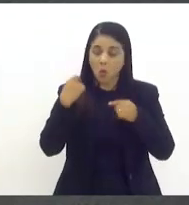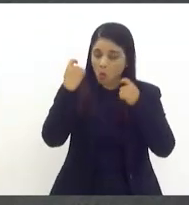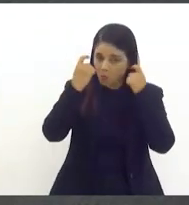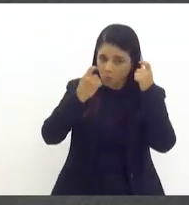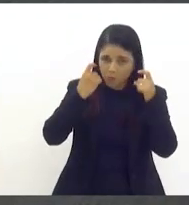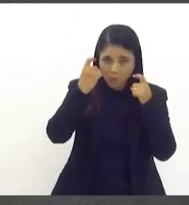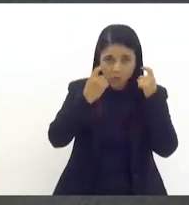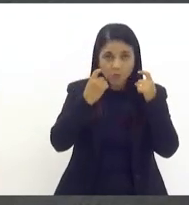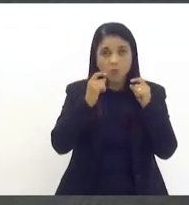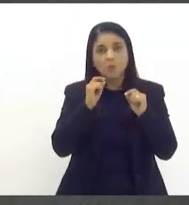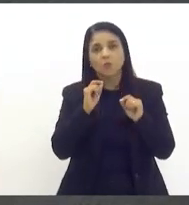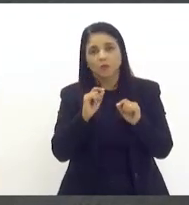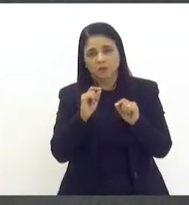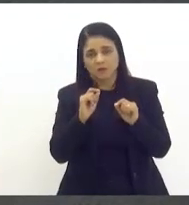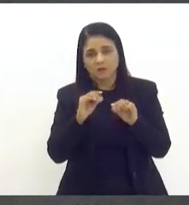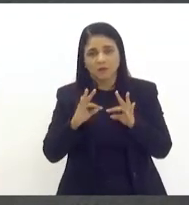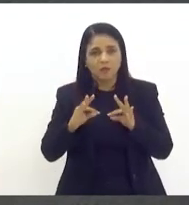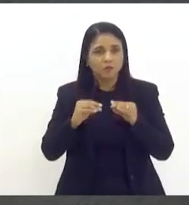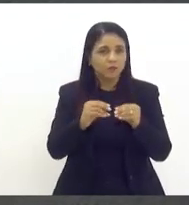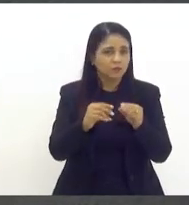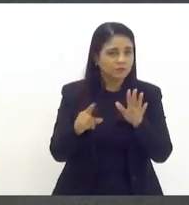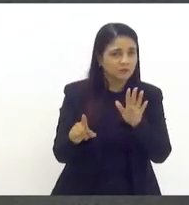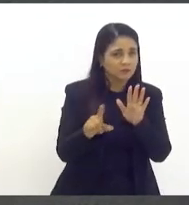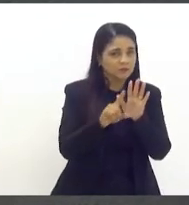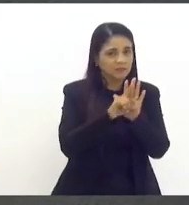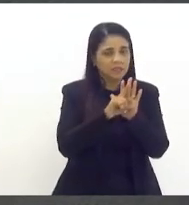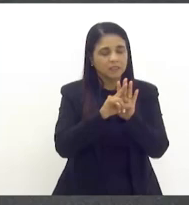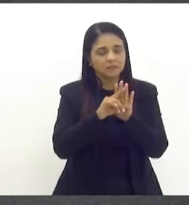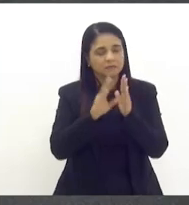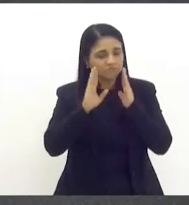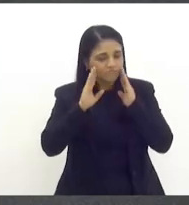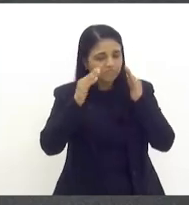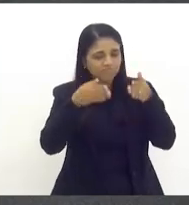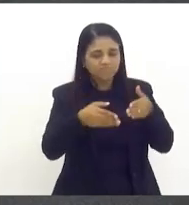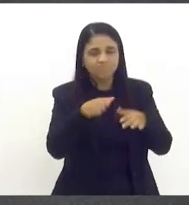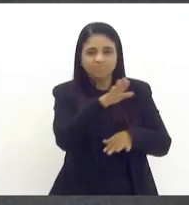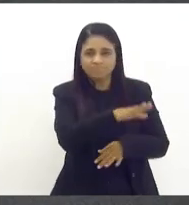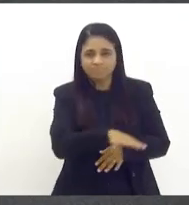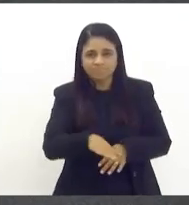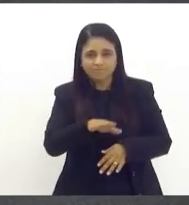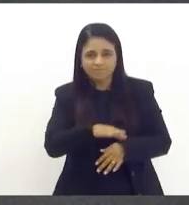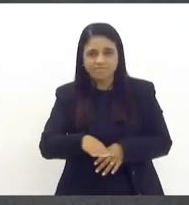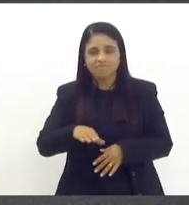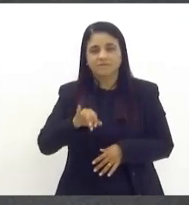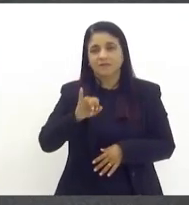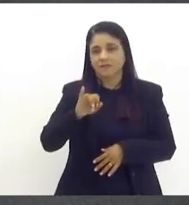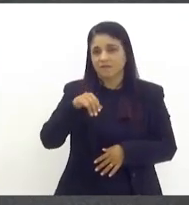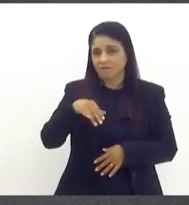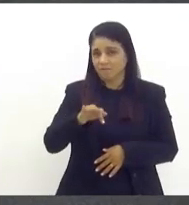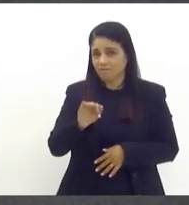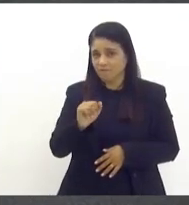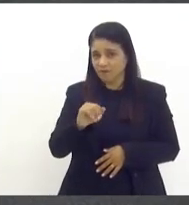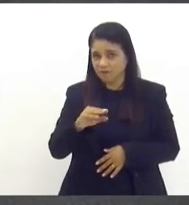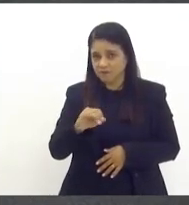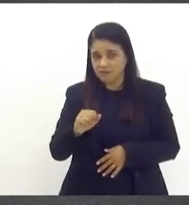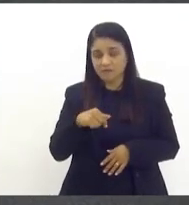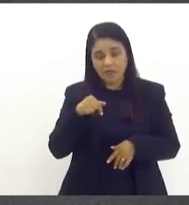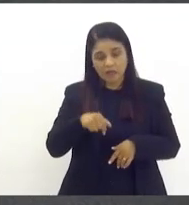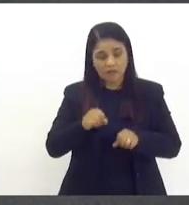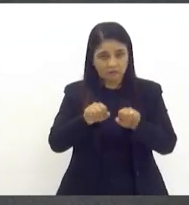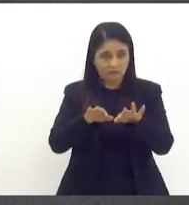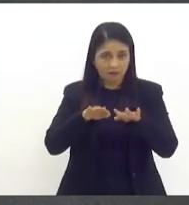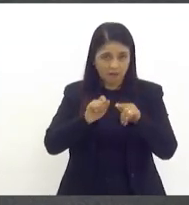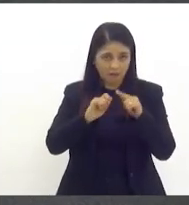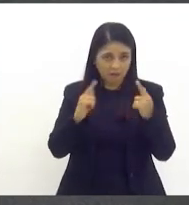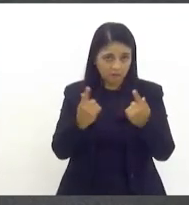é que todas as leis feitas para a primeira infância que foi feita nessa casa essa casa de leis